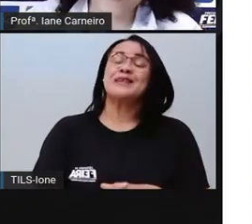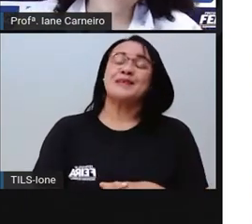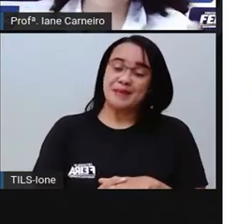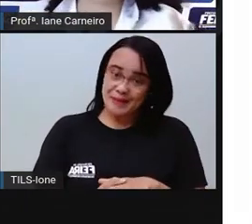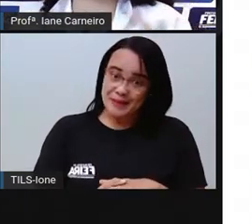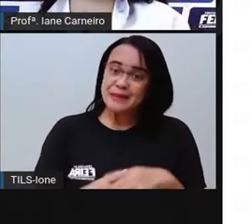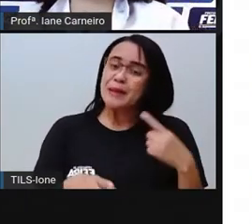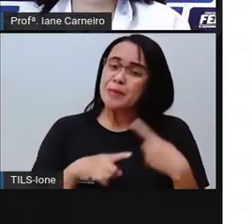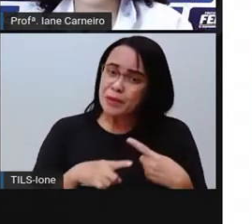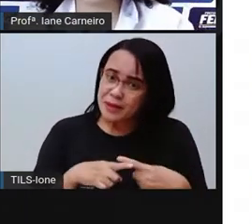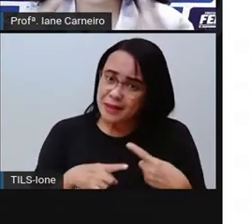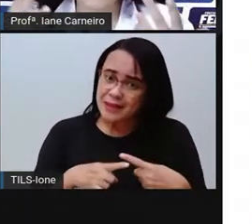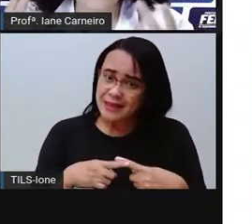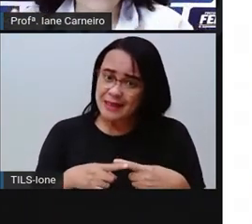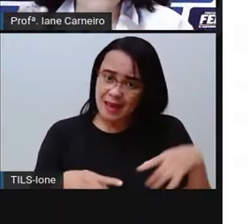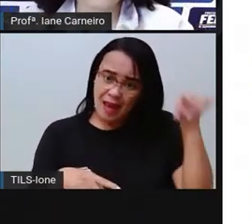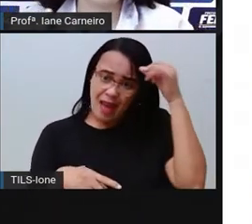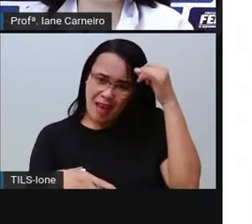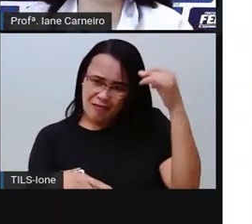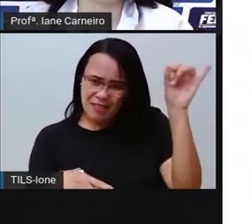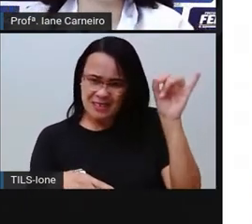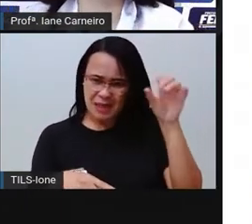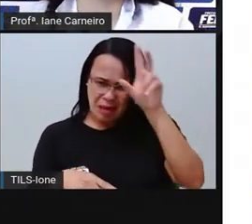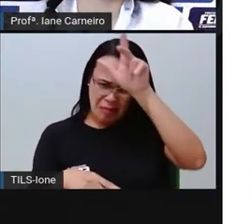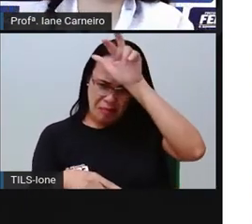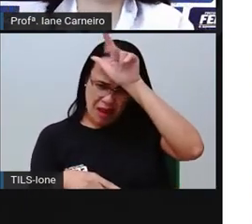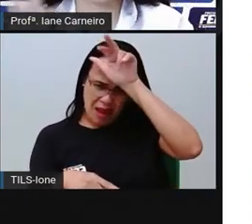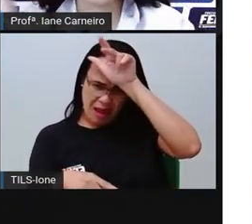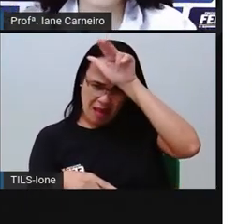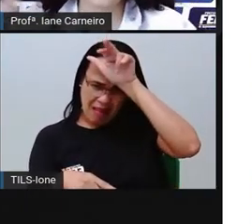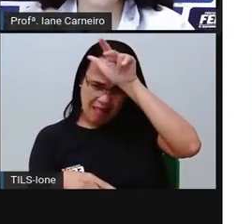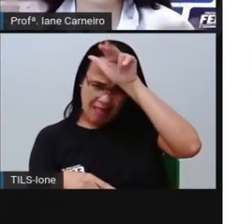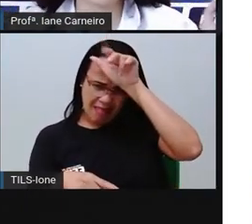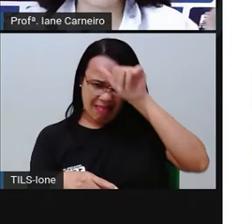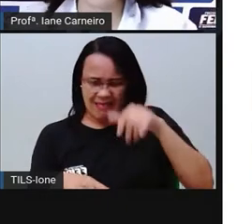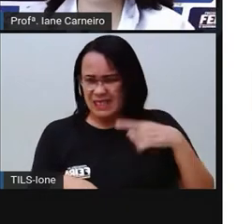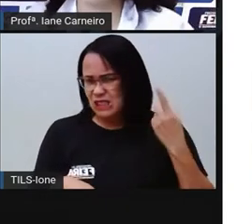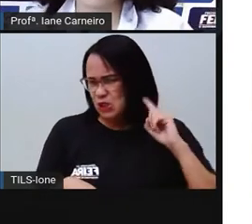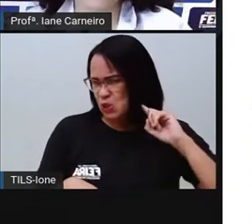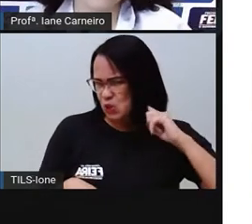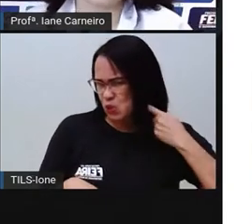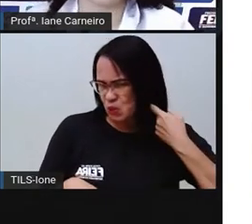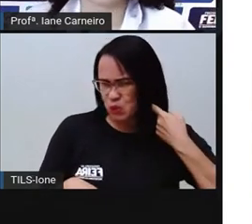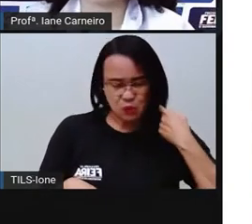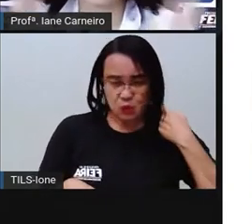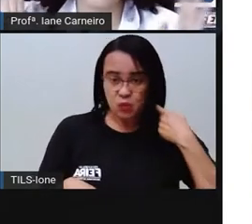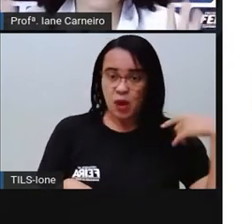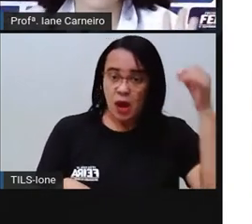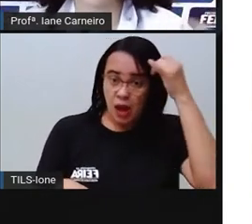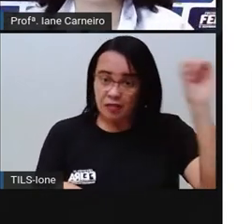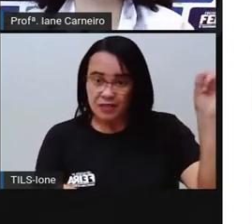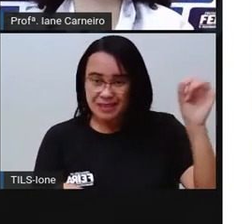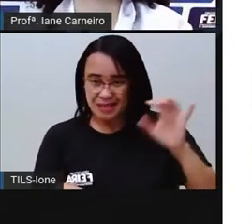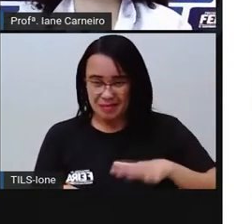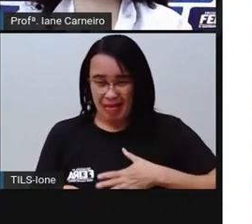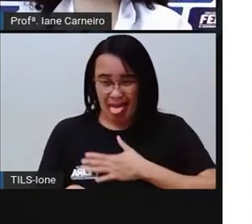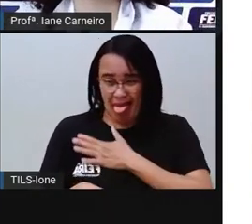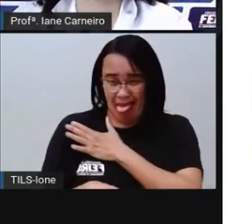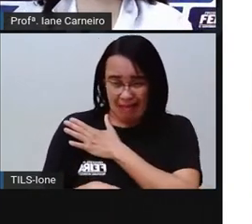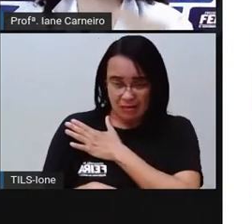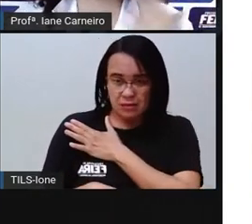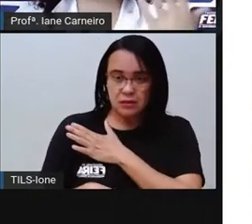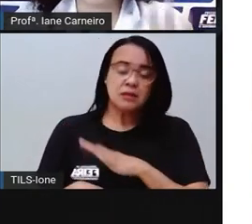própria barata, que barata já gosta de viver, né? Procurando comida, resto de comida. Ela vive disso.